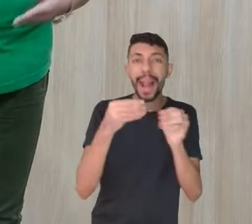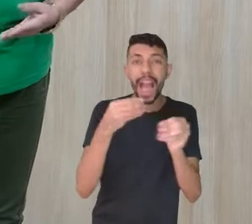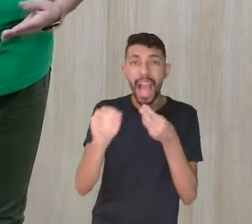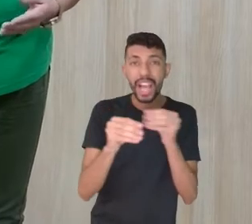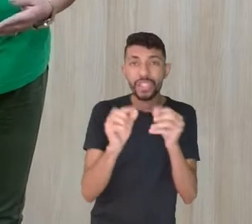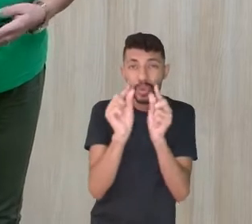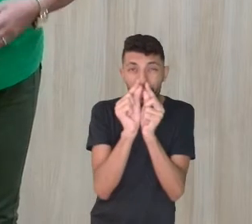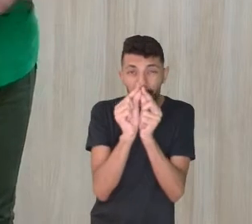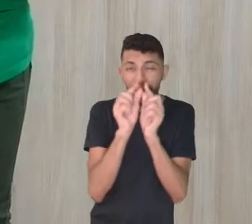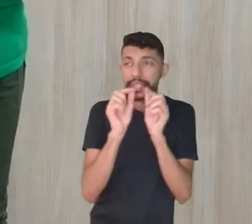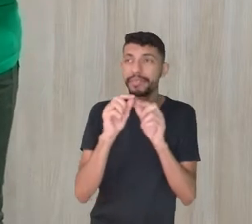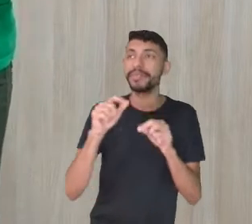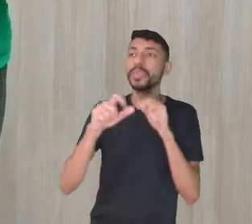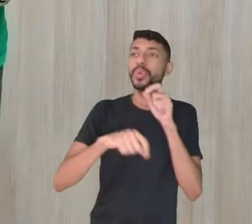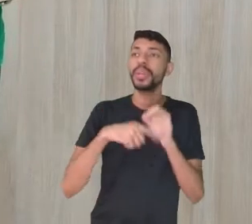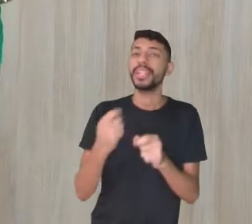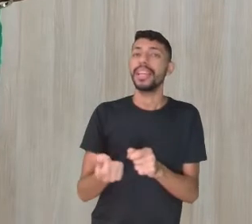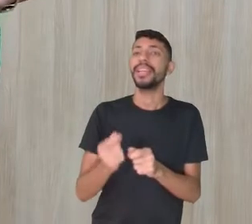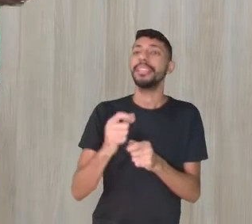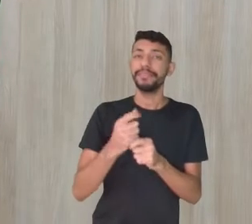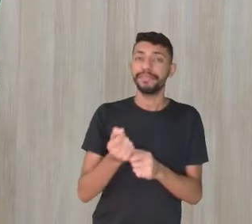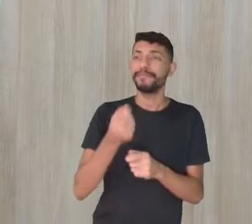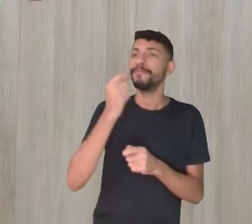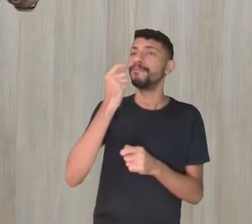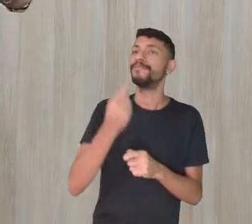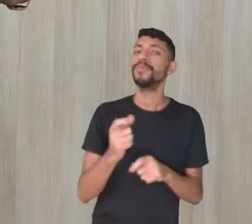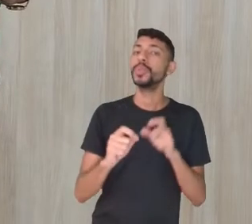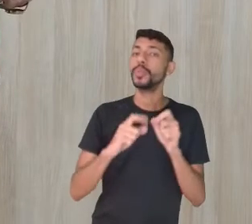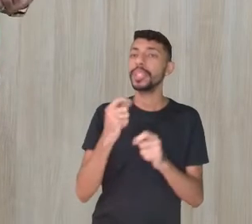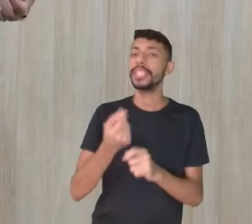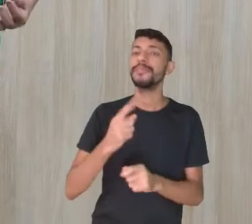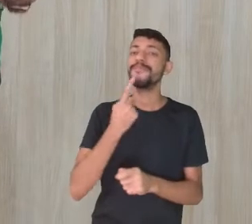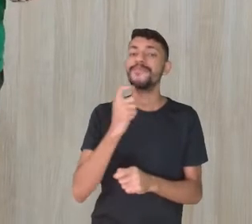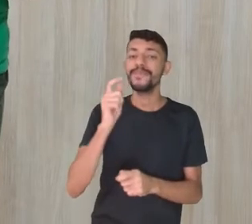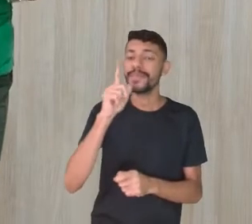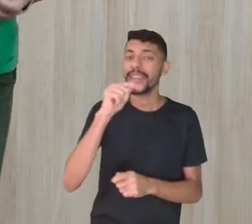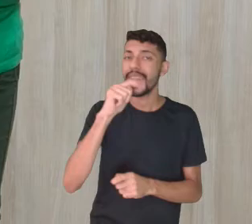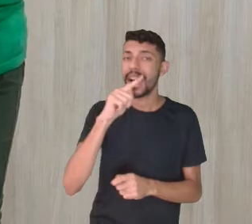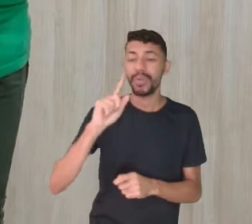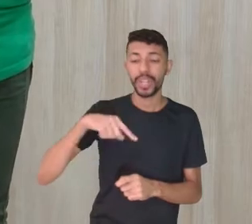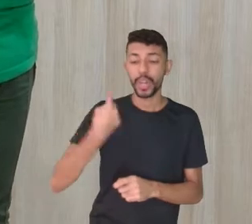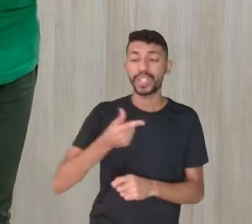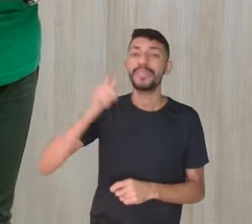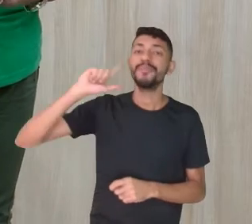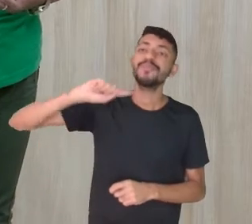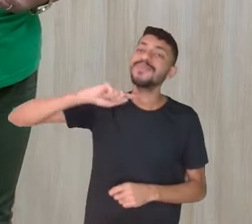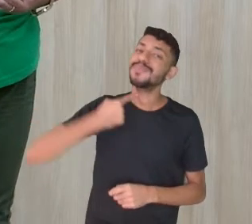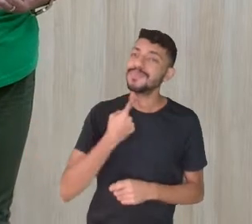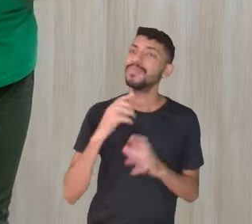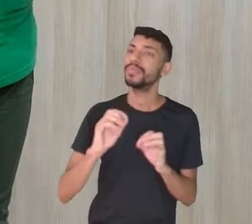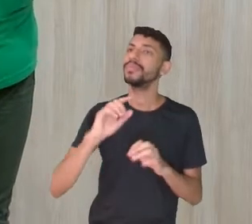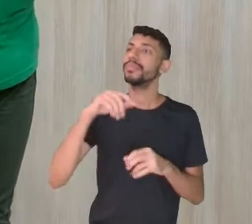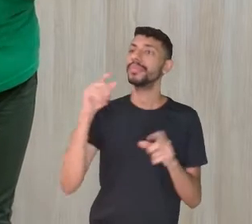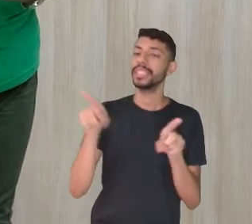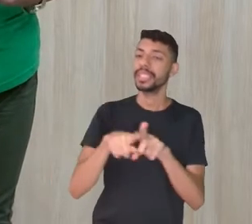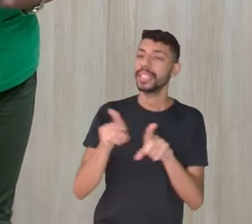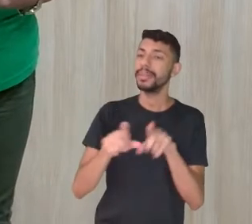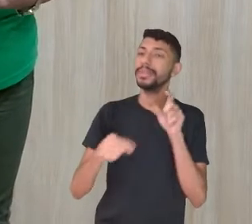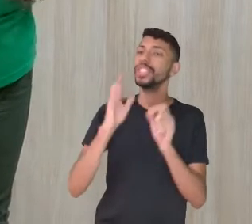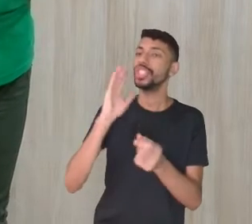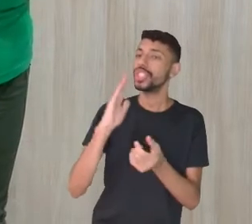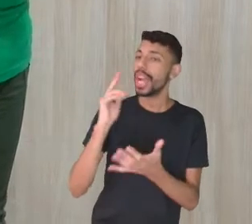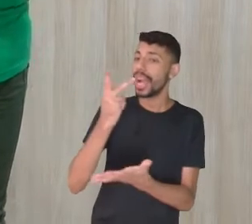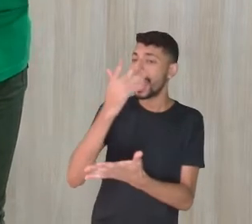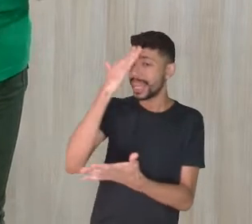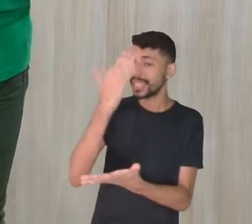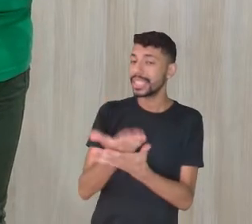estão poluindo aí as nossas águas. Acreditam alguns estudiosos que nós já estamos ingerindo nessa água potável,